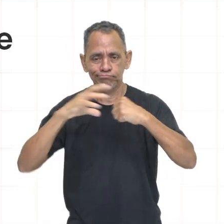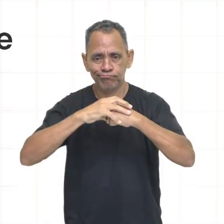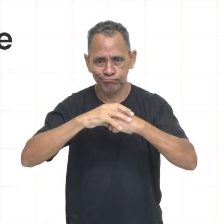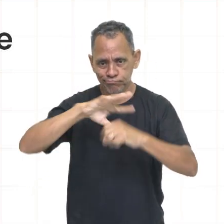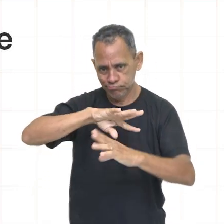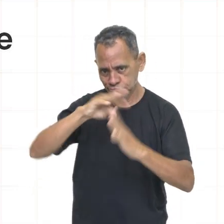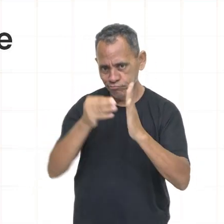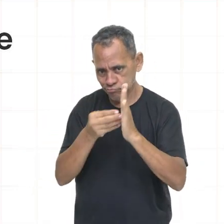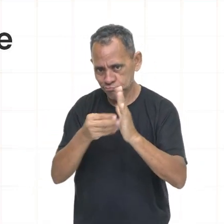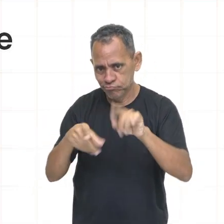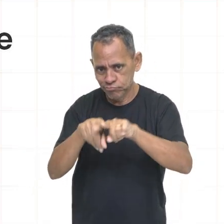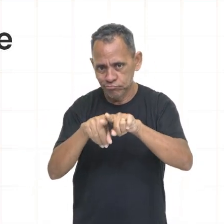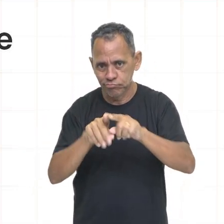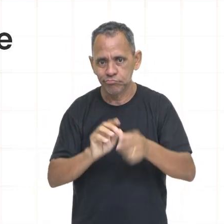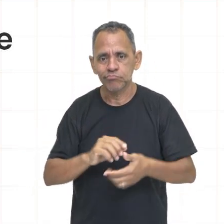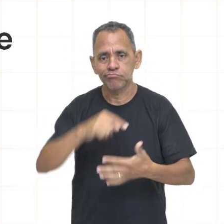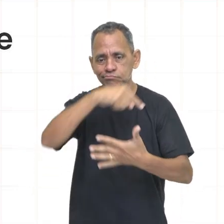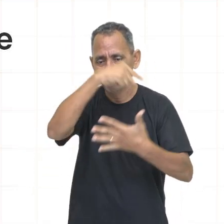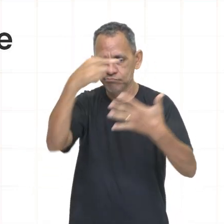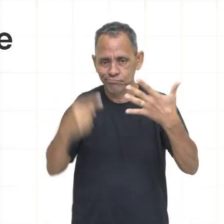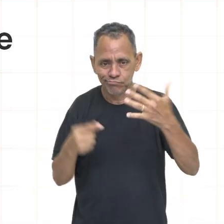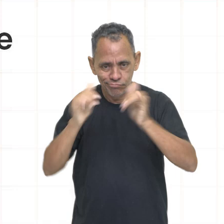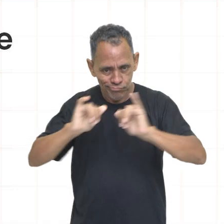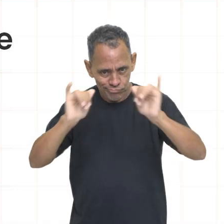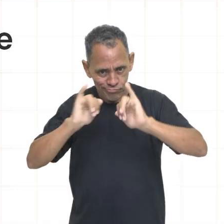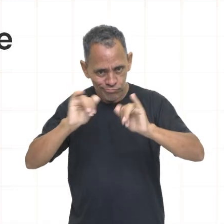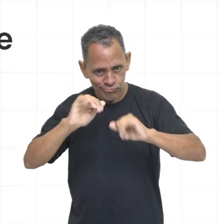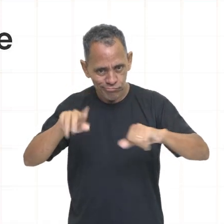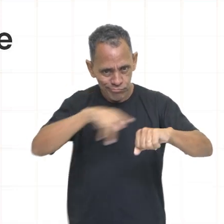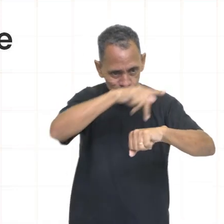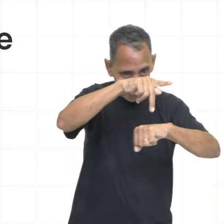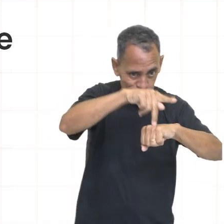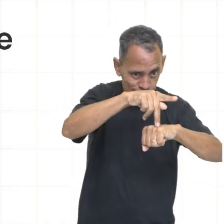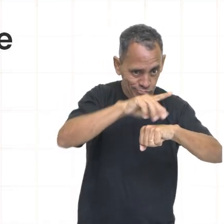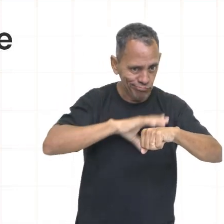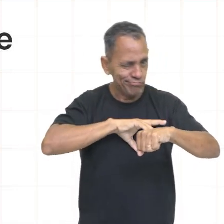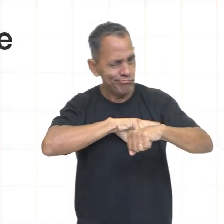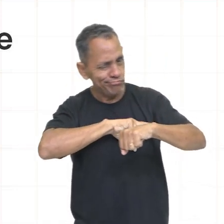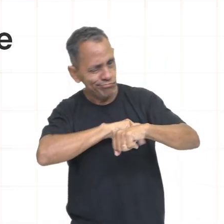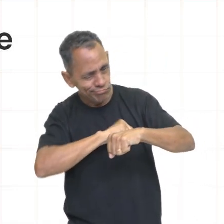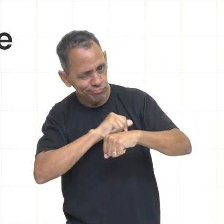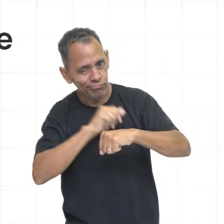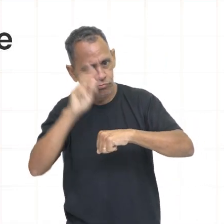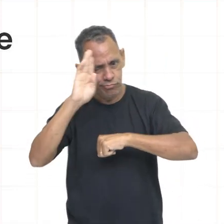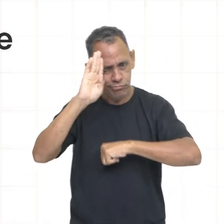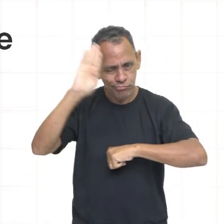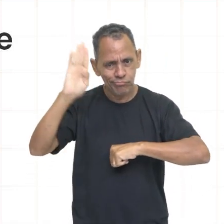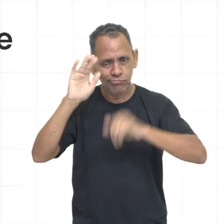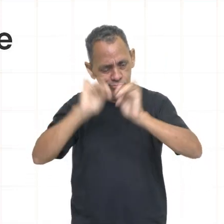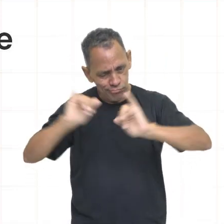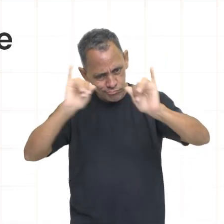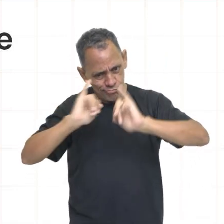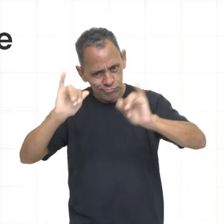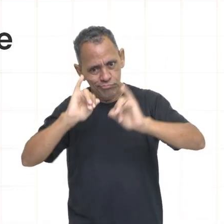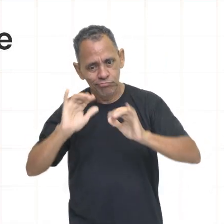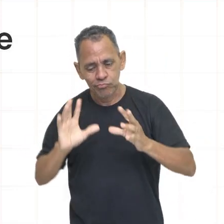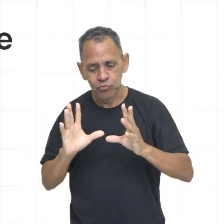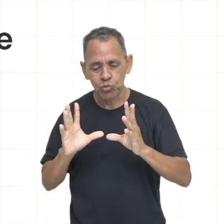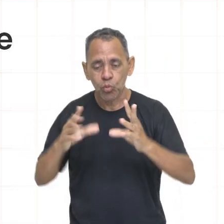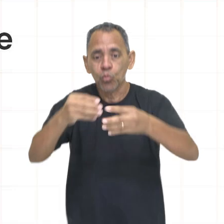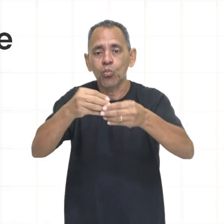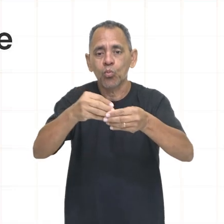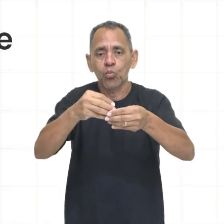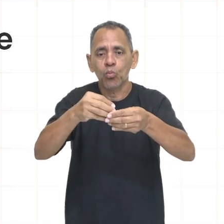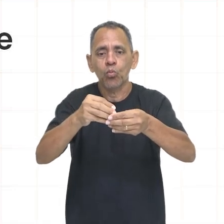Dentre um discurso nacionalista, os militares pregavam a unificação do país. Além